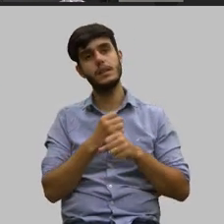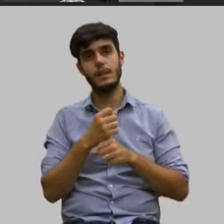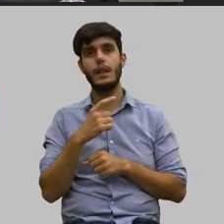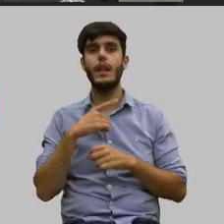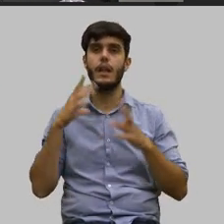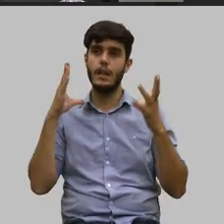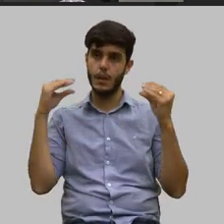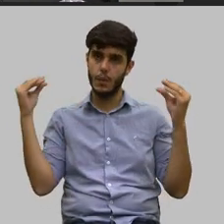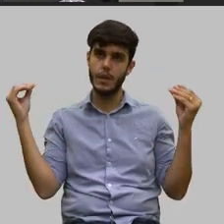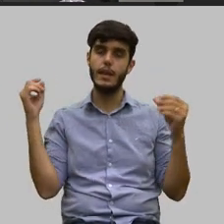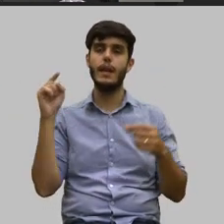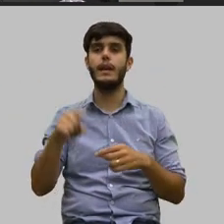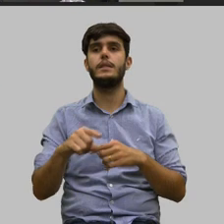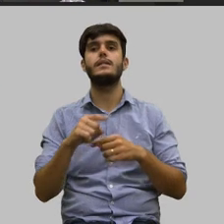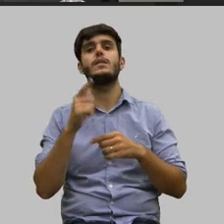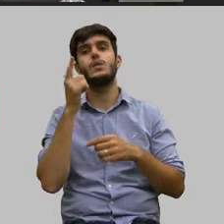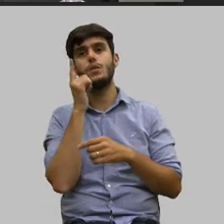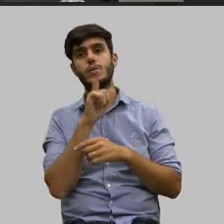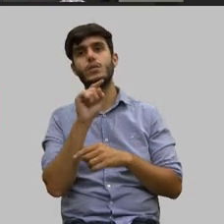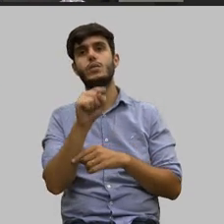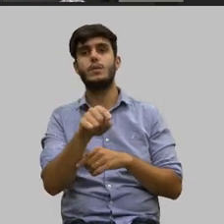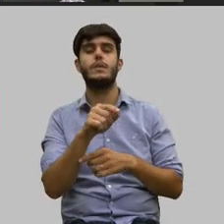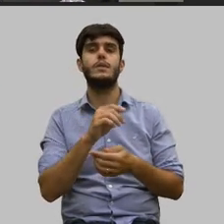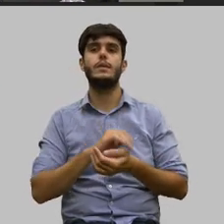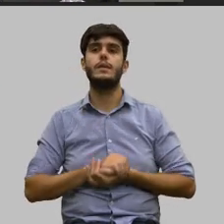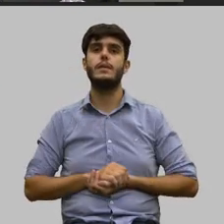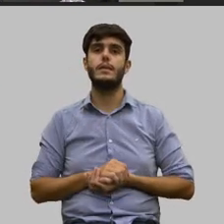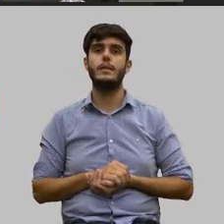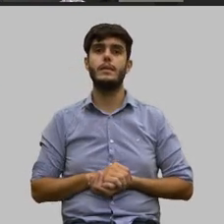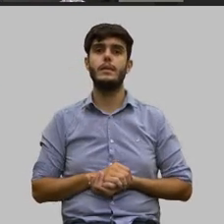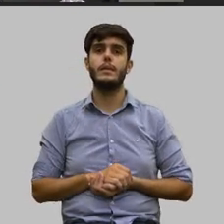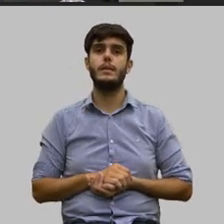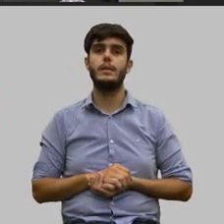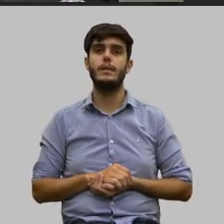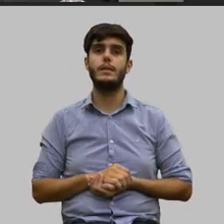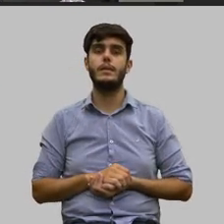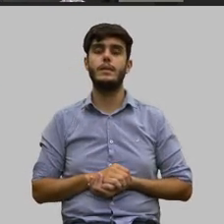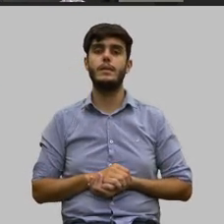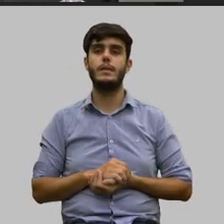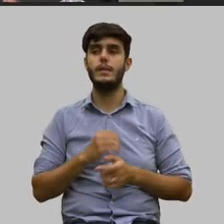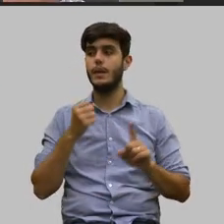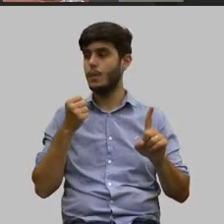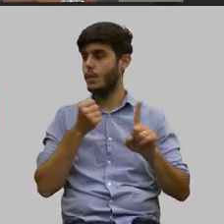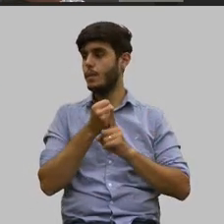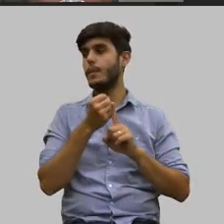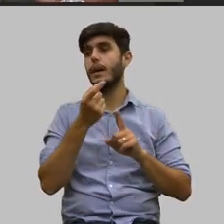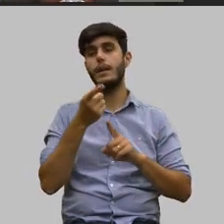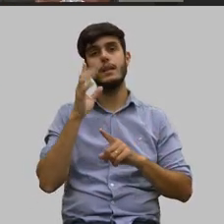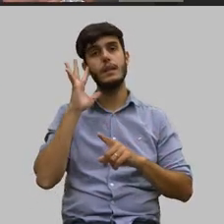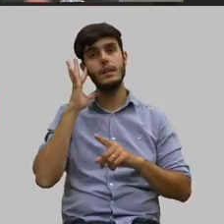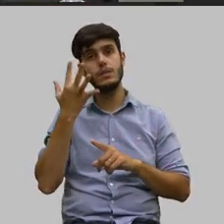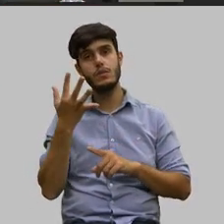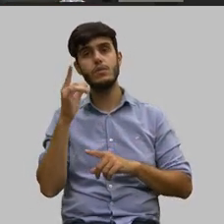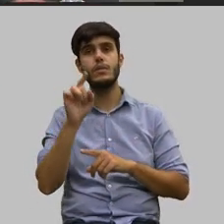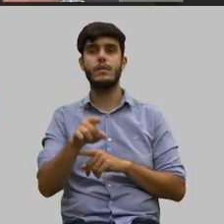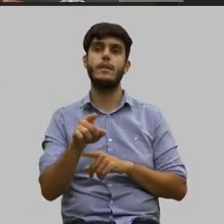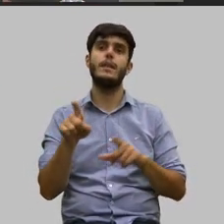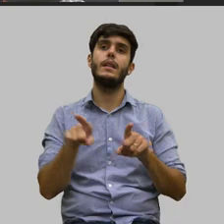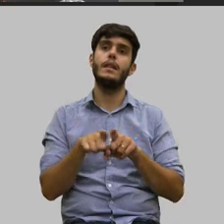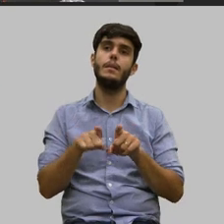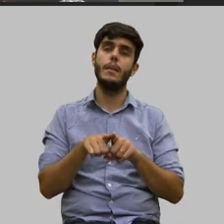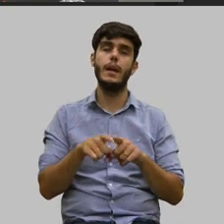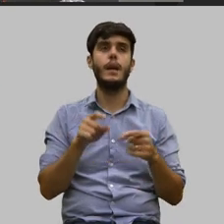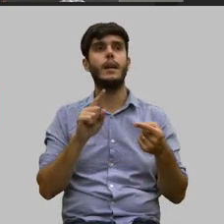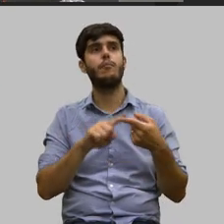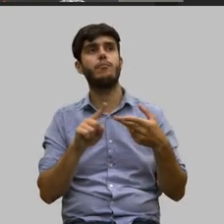tranquilidade de absorver sem ter eh o impacto de fazer eh algum alguma alguma medida